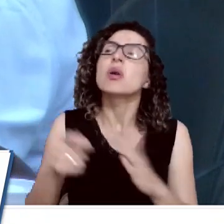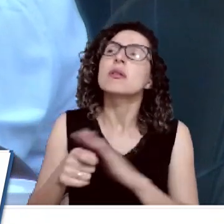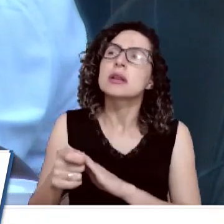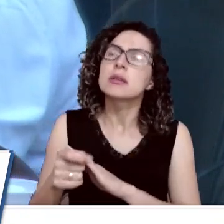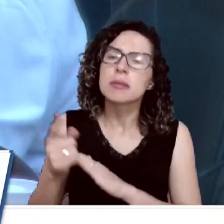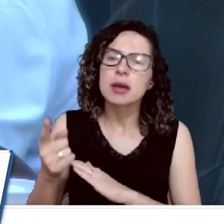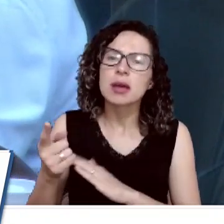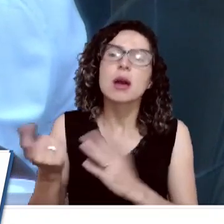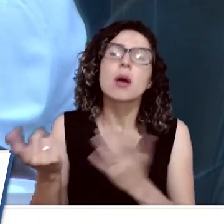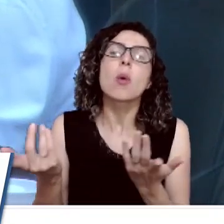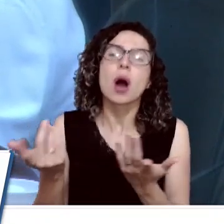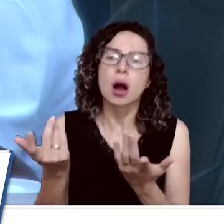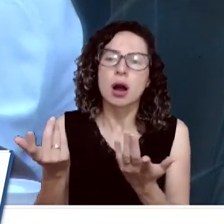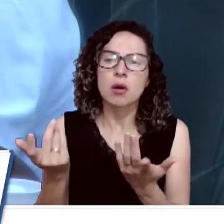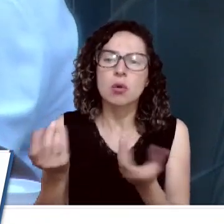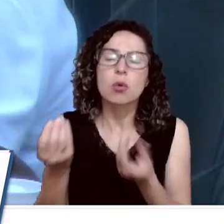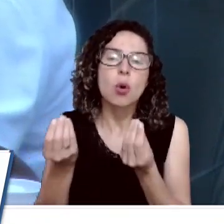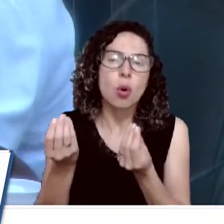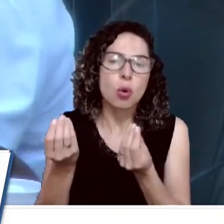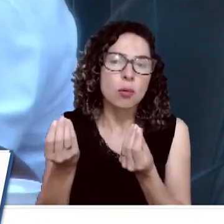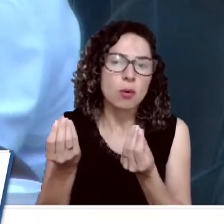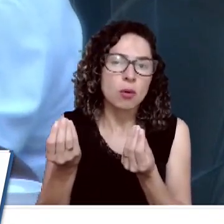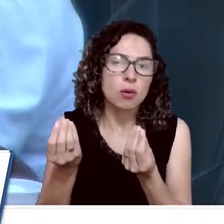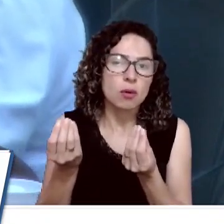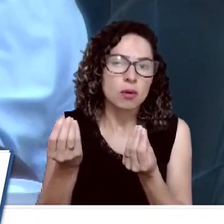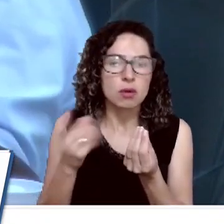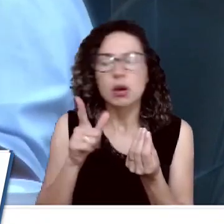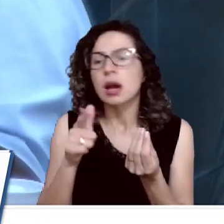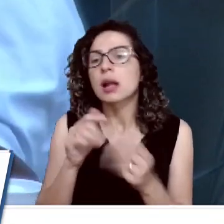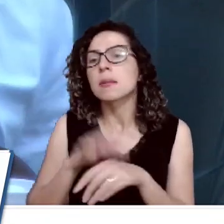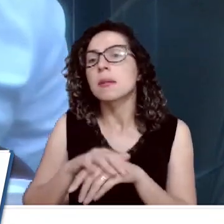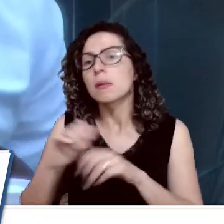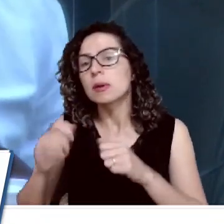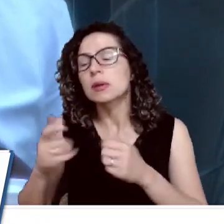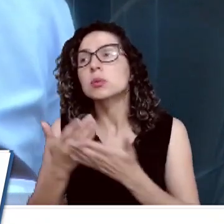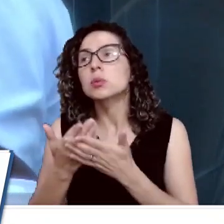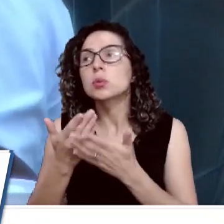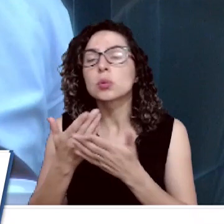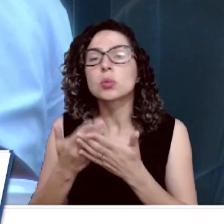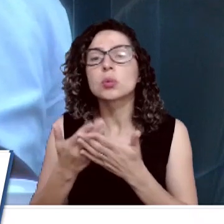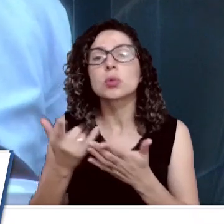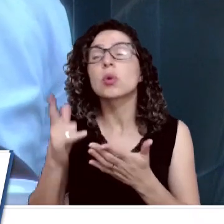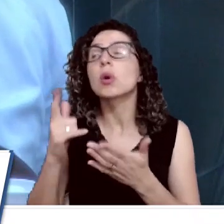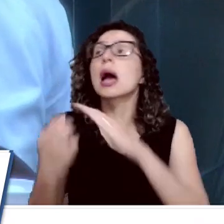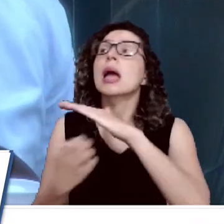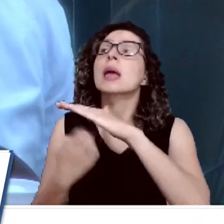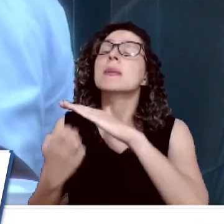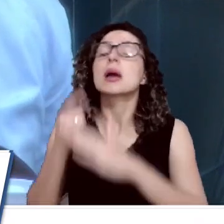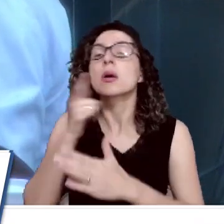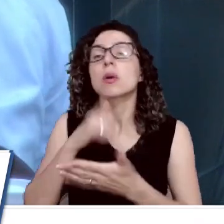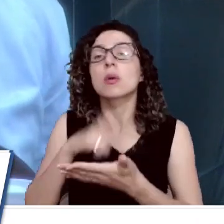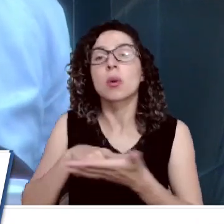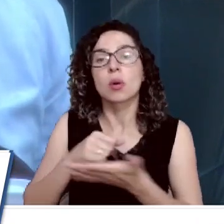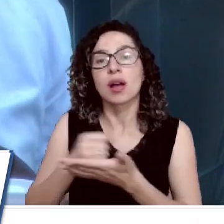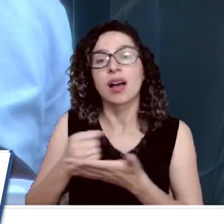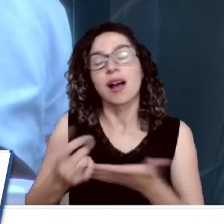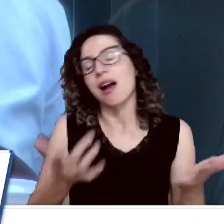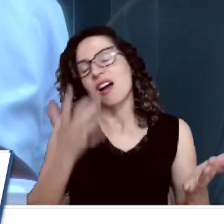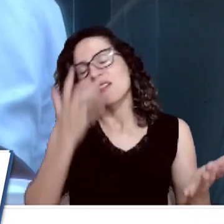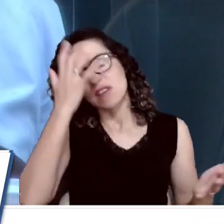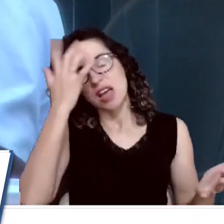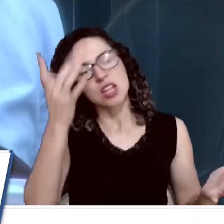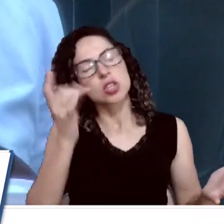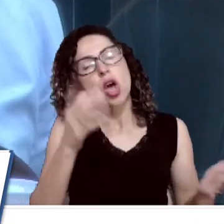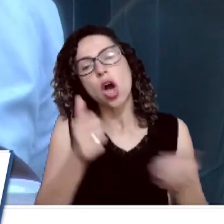Qual foi a situação tomada? Qual foi o posicionamento do estudo? Qual empresa foi contratada? Aí é fácil, é só acompanhar